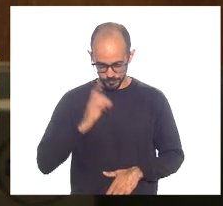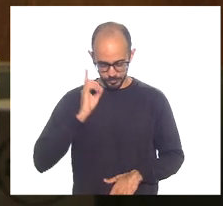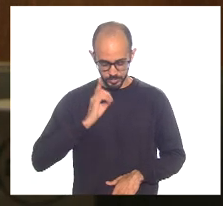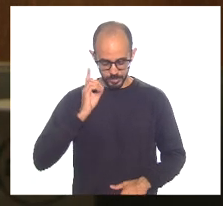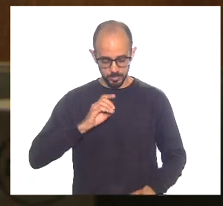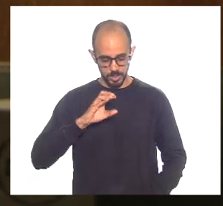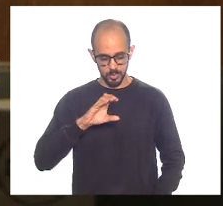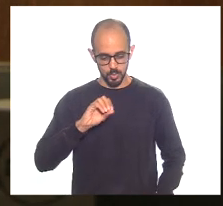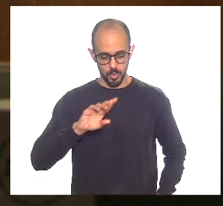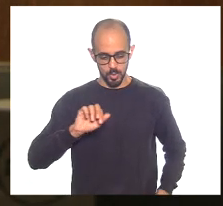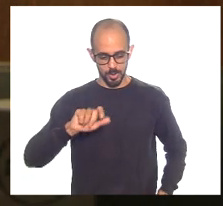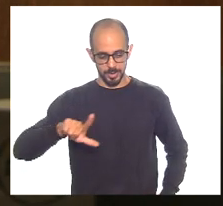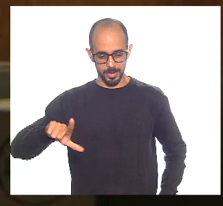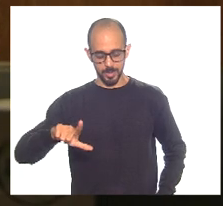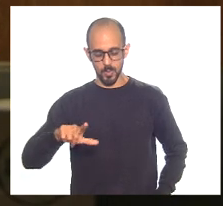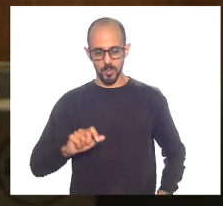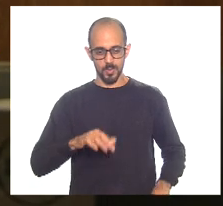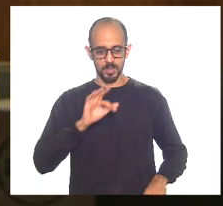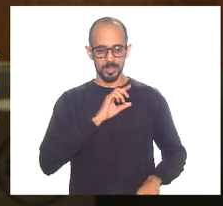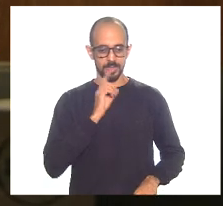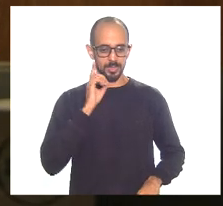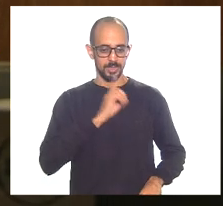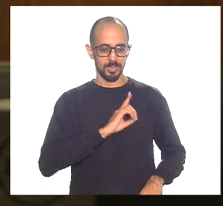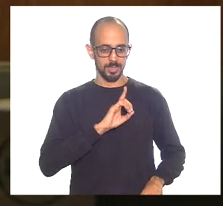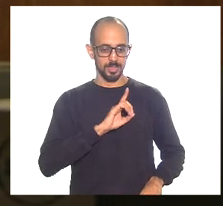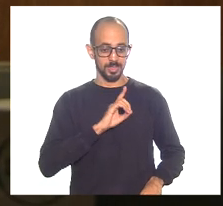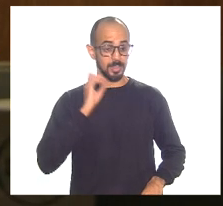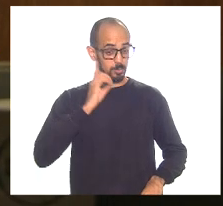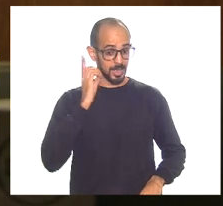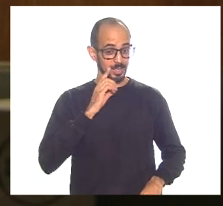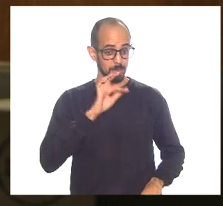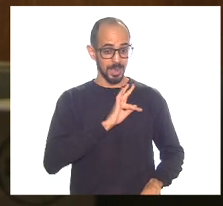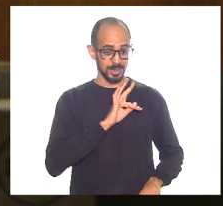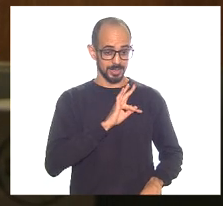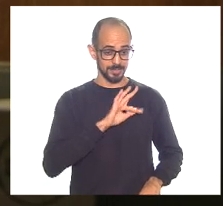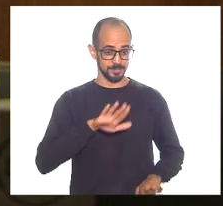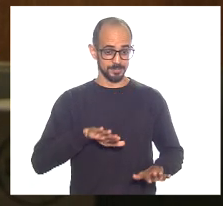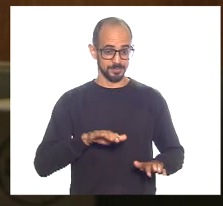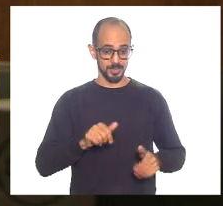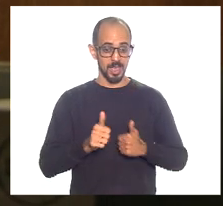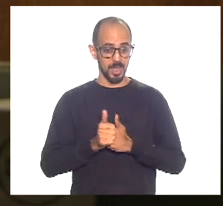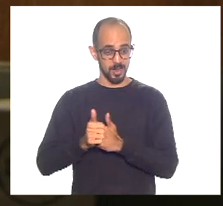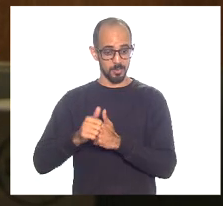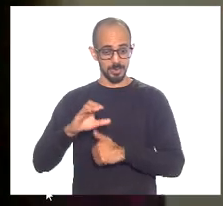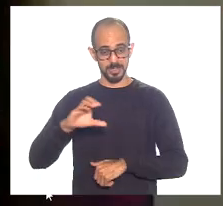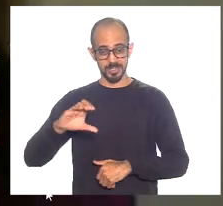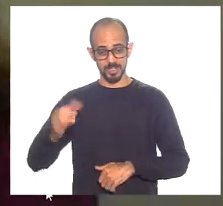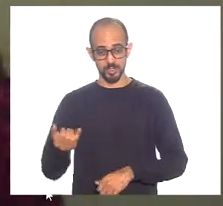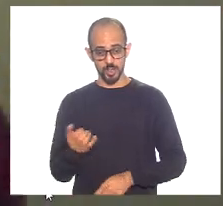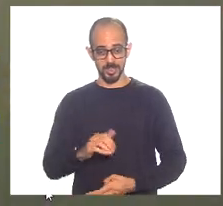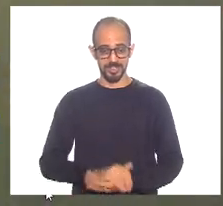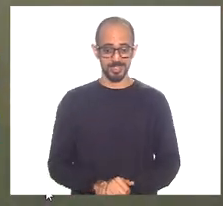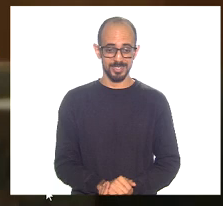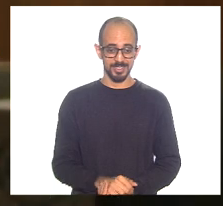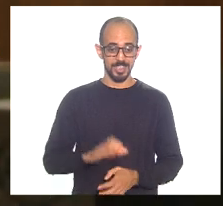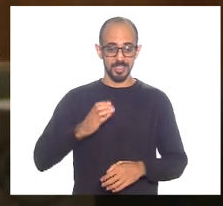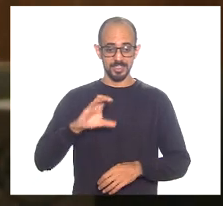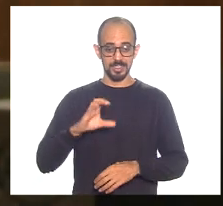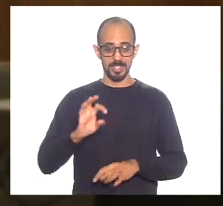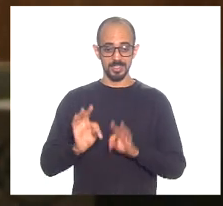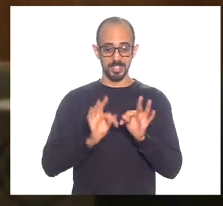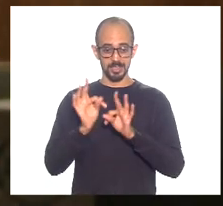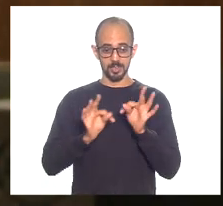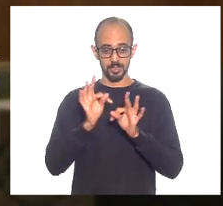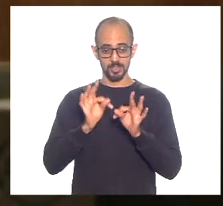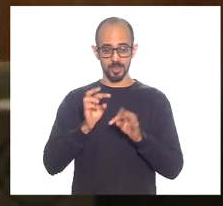Deputado Coronel Salema. Deputada Marta Rocha. Acompanho o parecer da CCJ. Pela Comissão de Ciência e Tecnologia, deputado